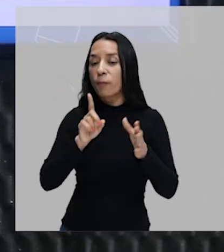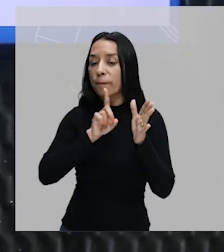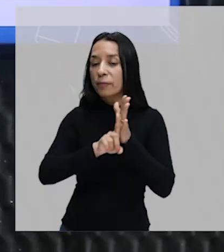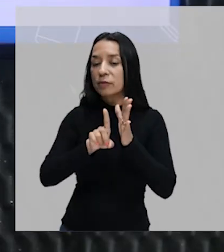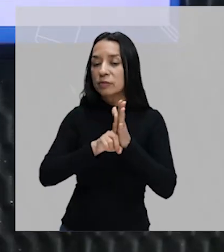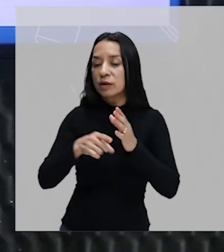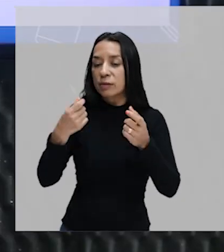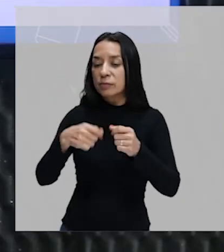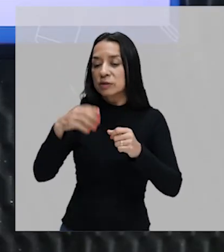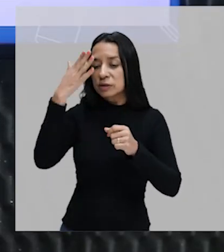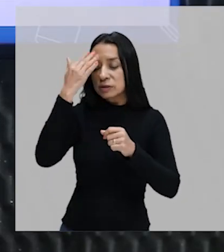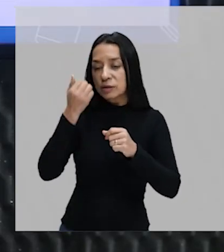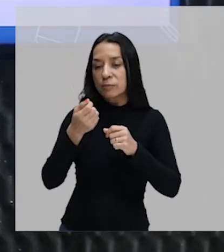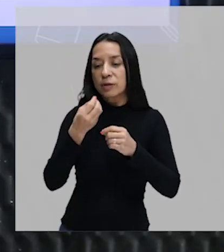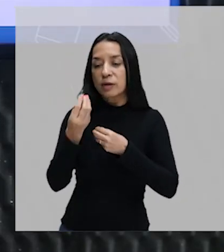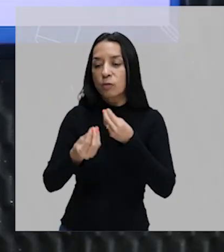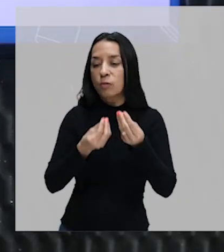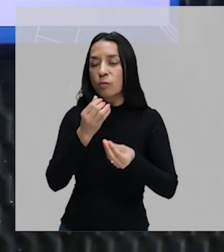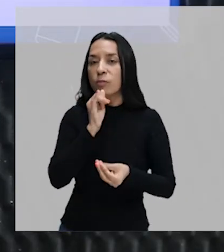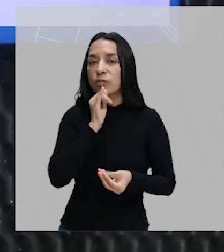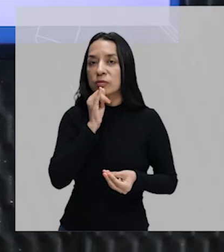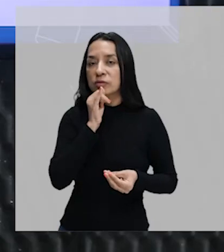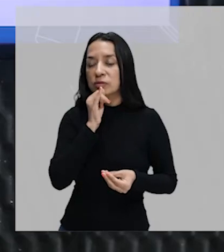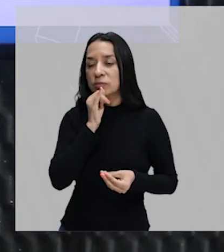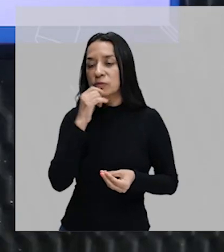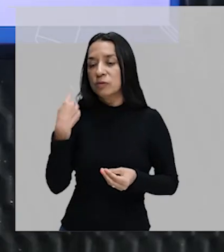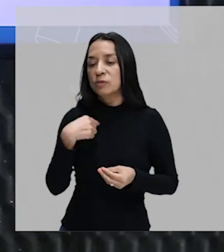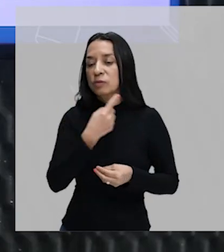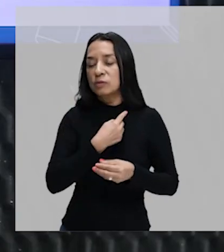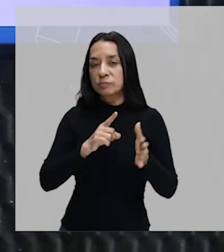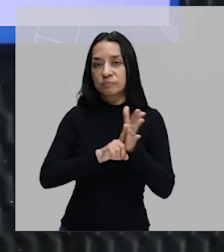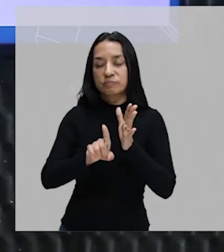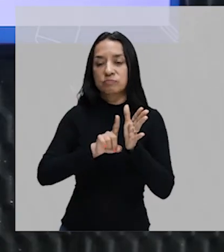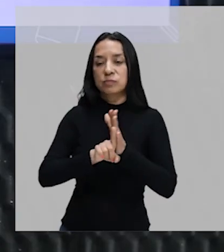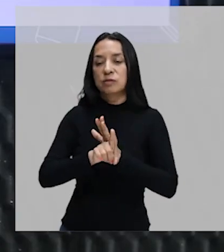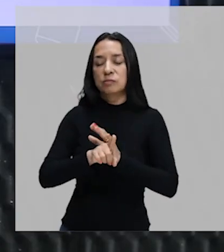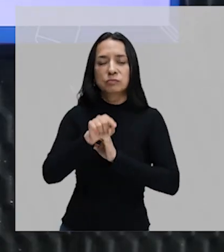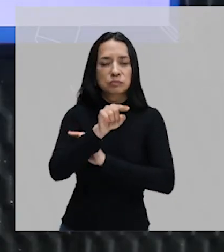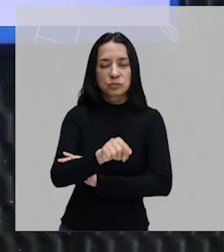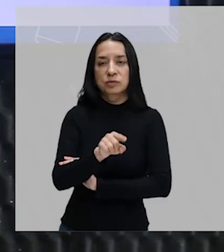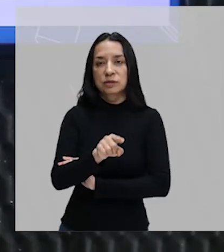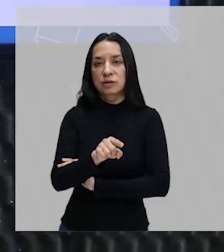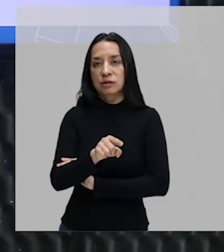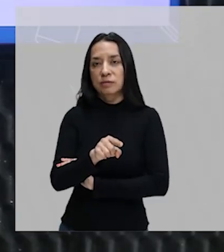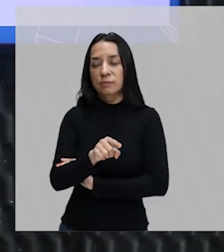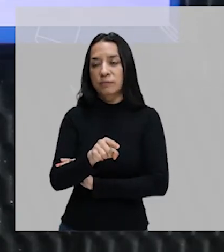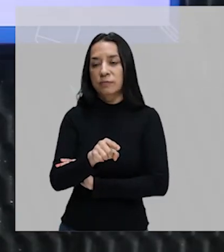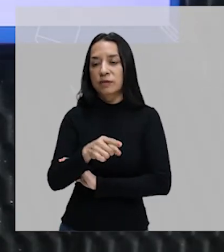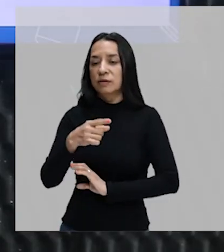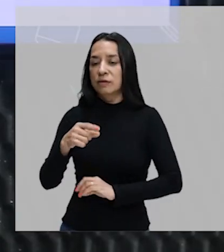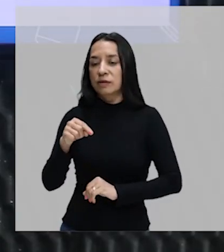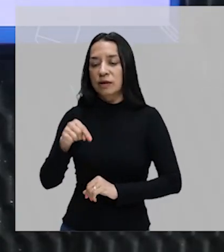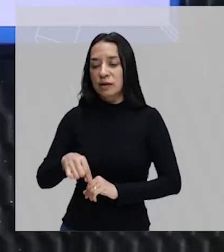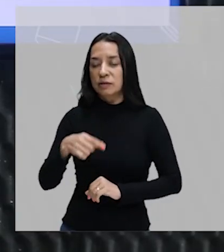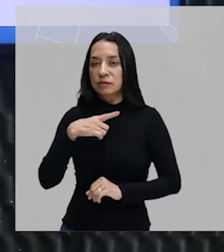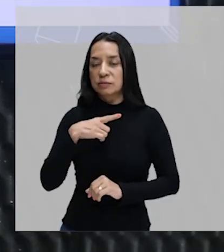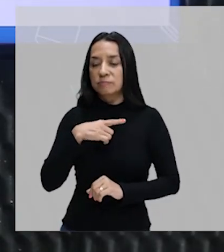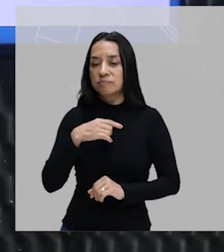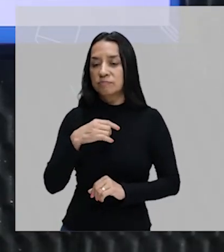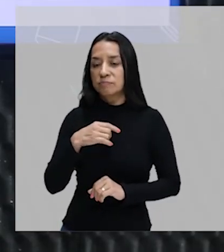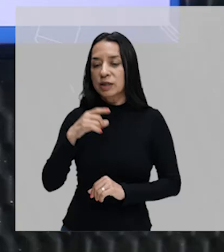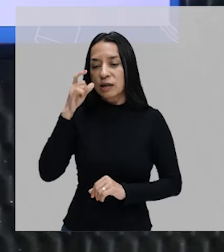precisa saber. Como, por exemplo, nós perguntamos, você... Aqui tem um impasse muito interessante,